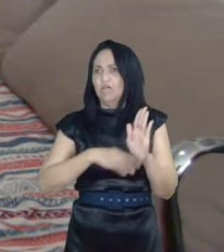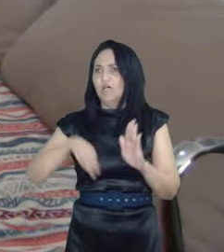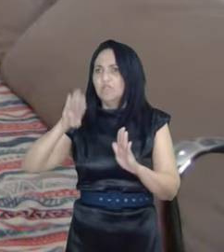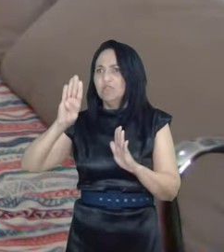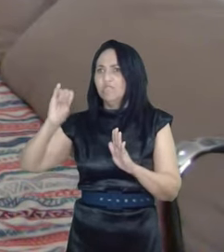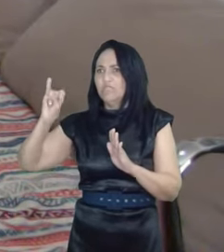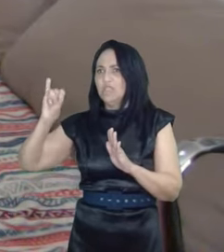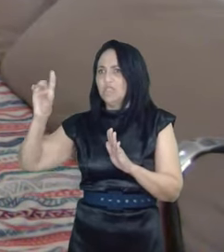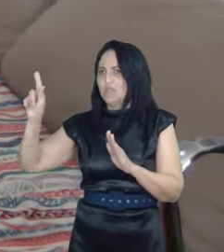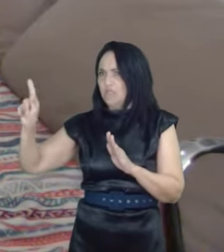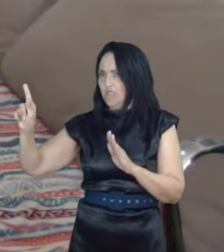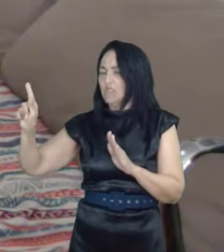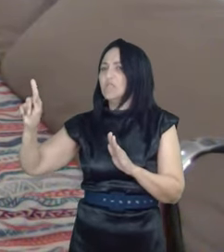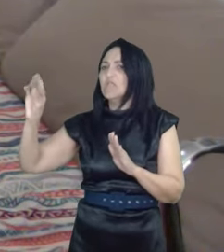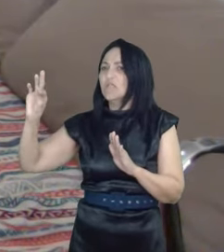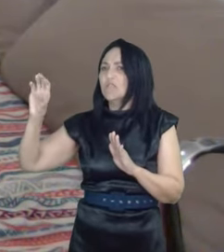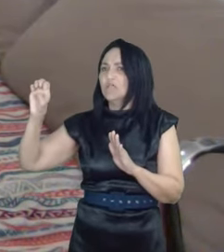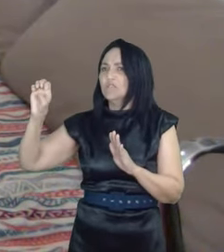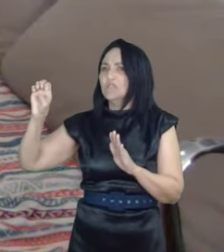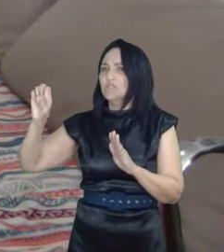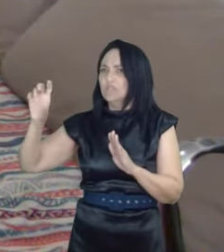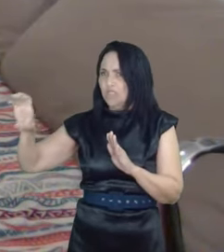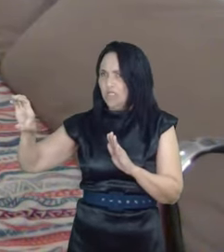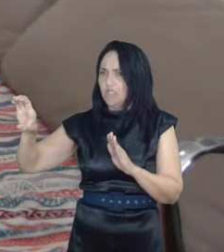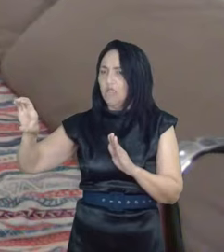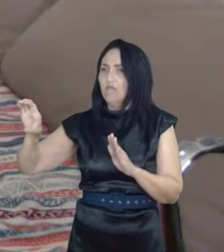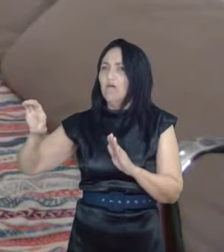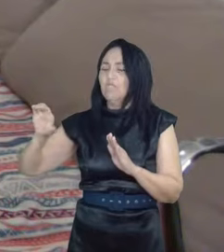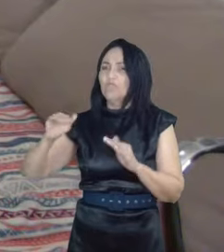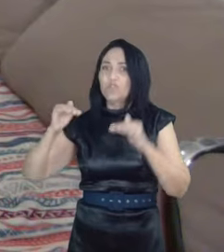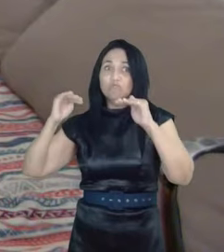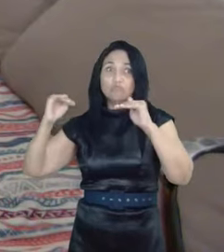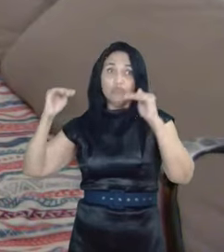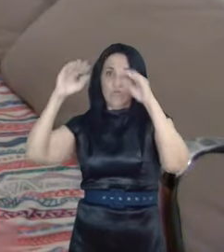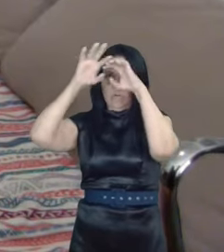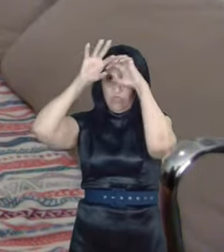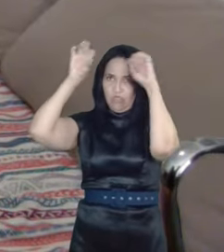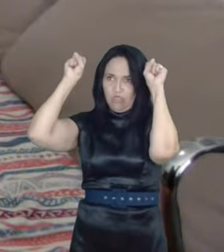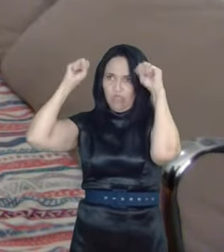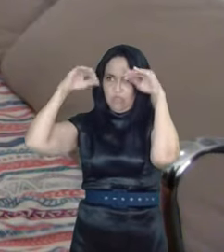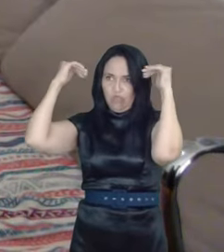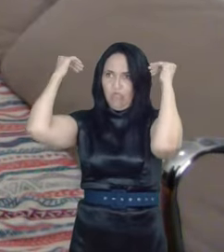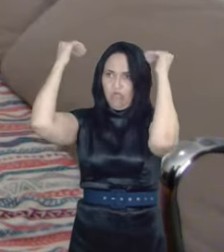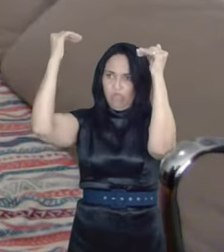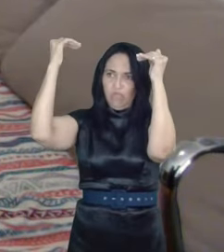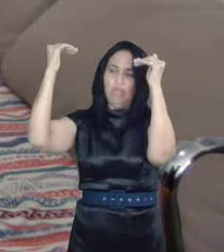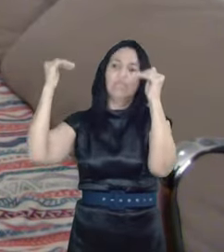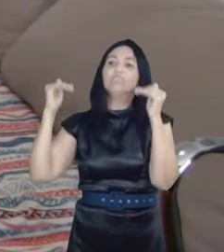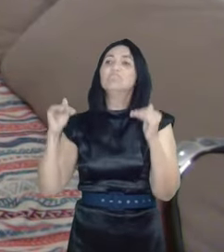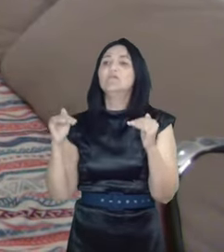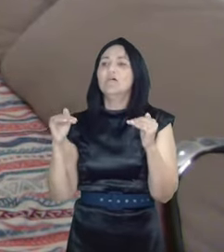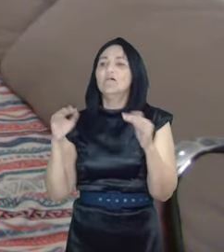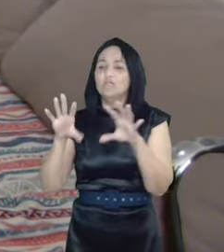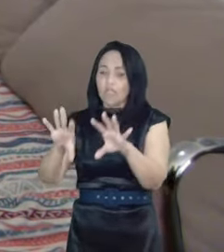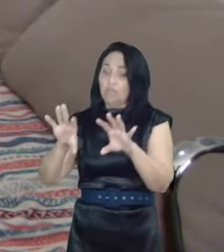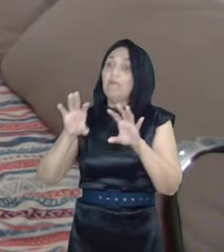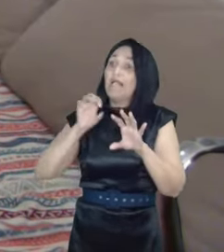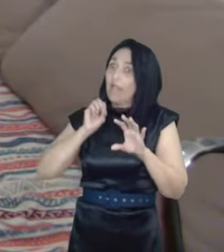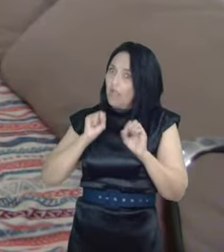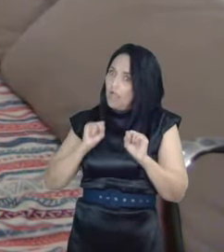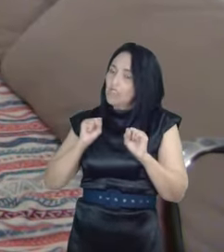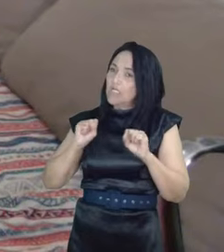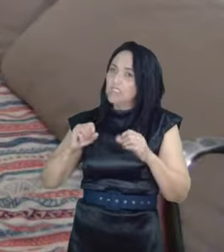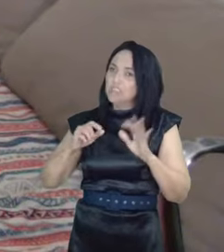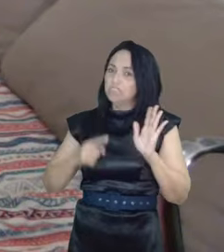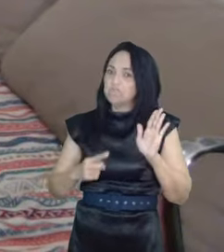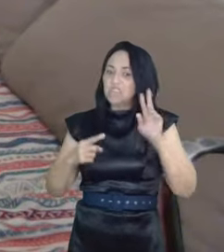mais uma vez, o Supremo Tribunal Federal está entrando em campo aí, tomando para si essa frente aí de